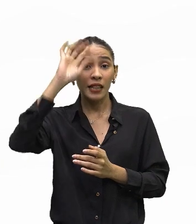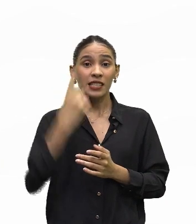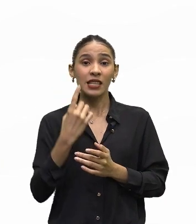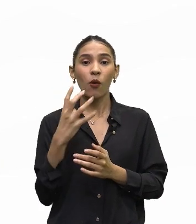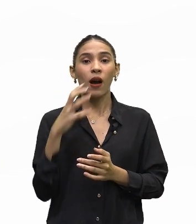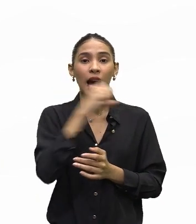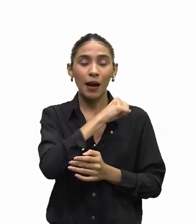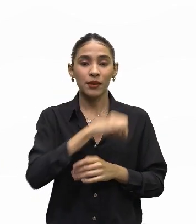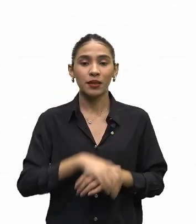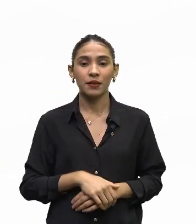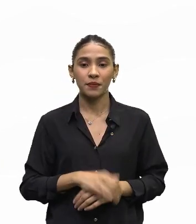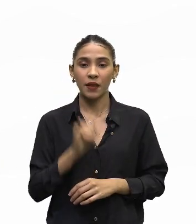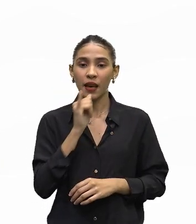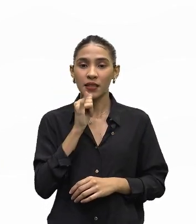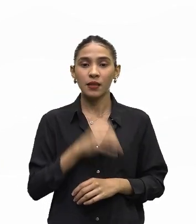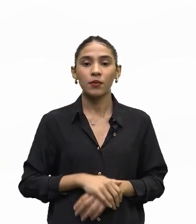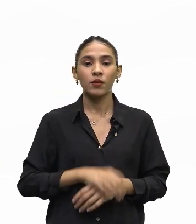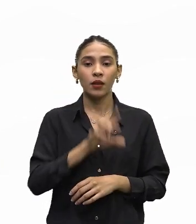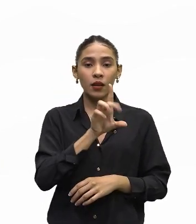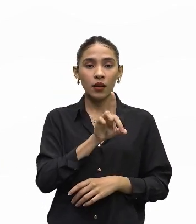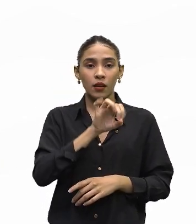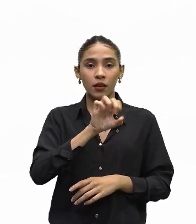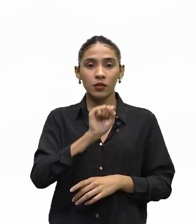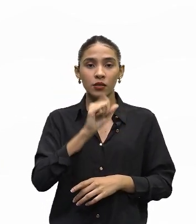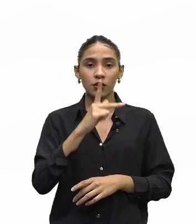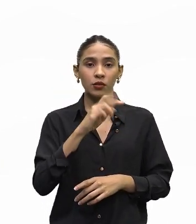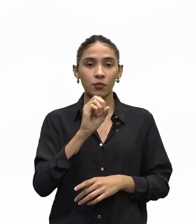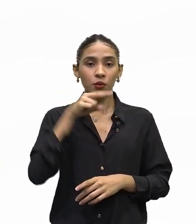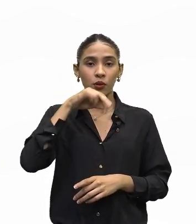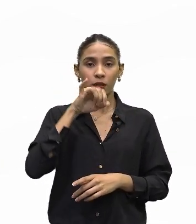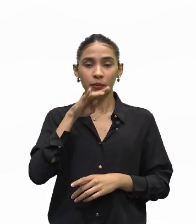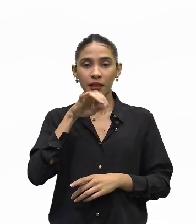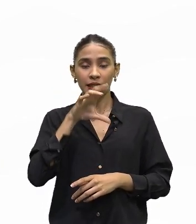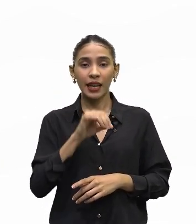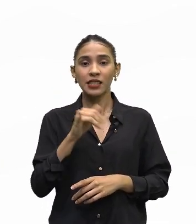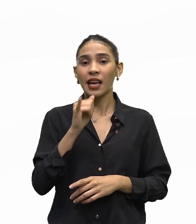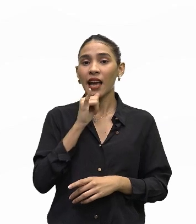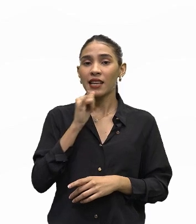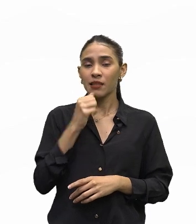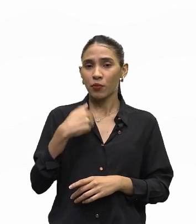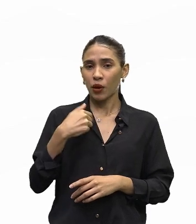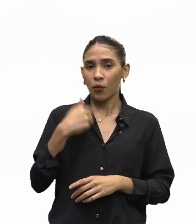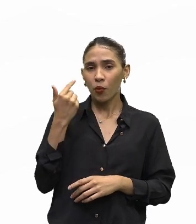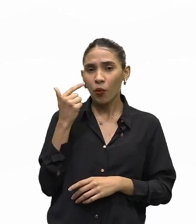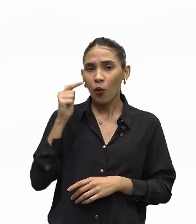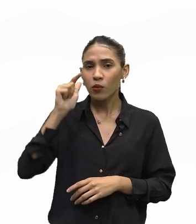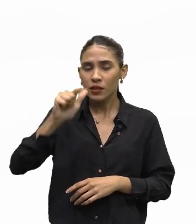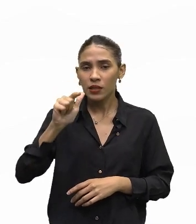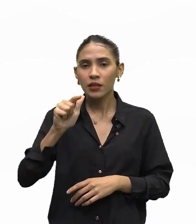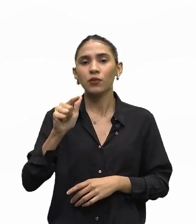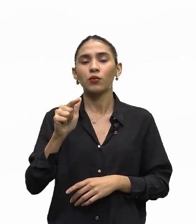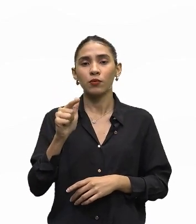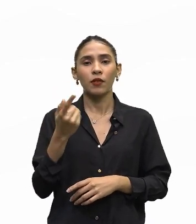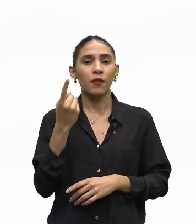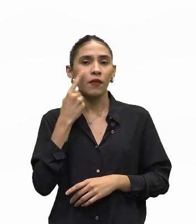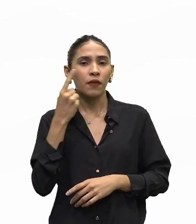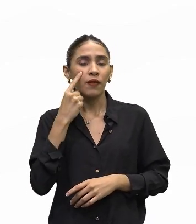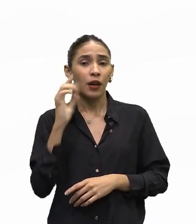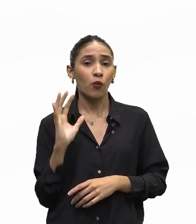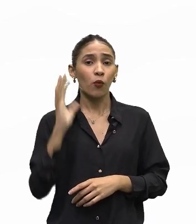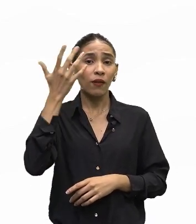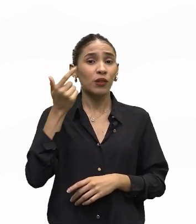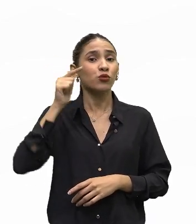heurísticas. Nós temos a disponibilidade, que é quando o cérebro estabelece a probabilidade de um evento tende a